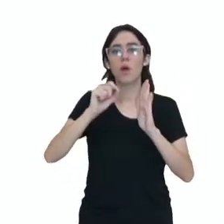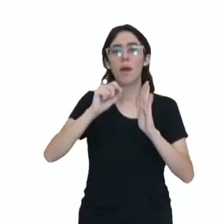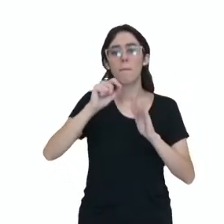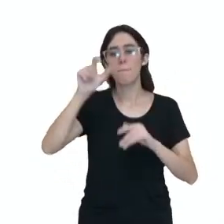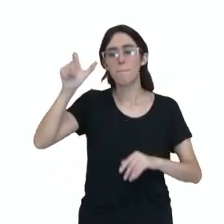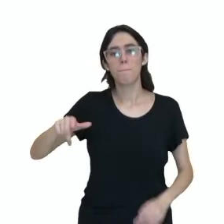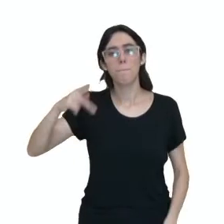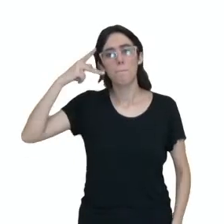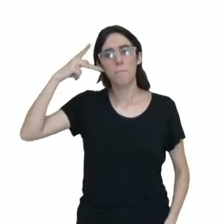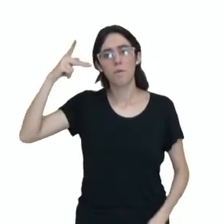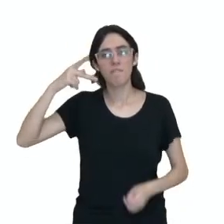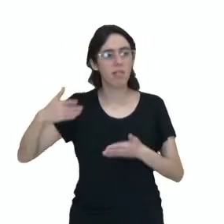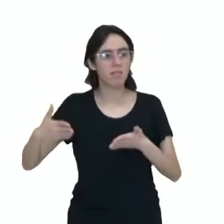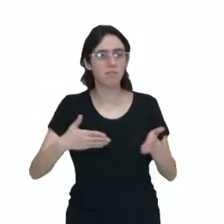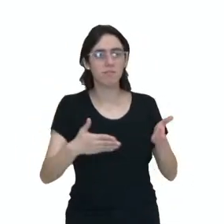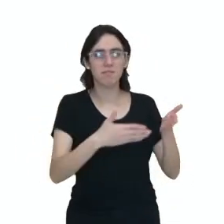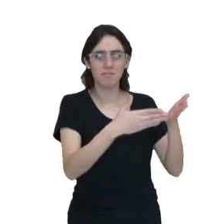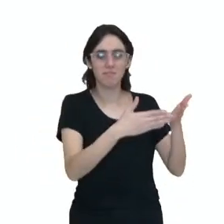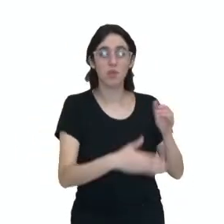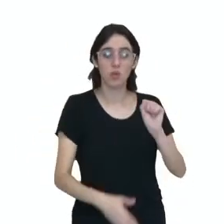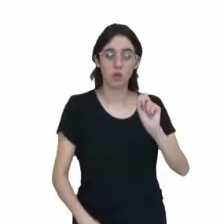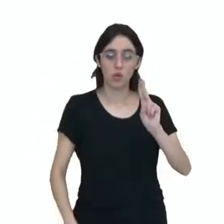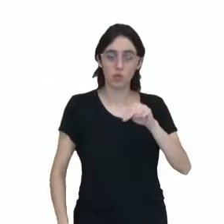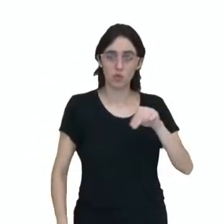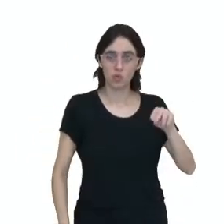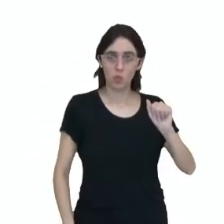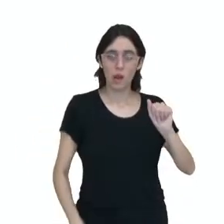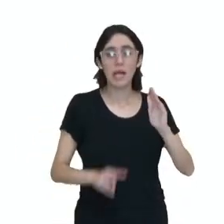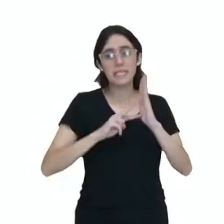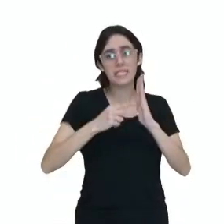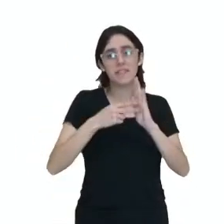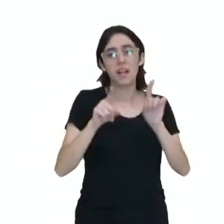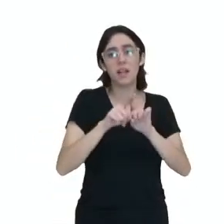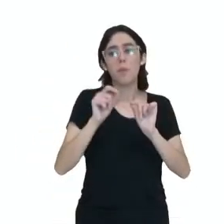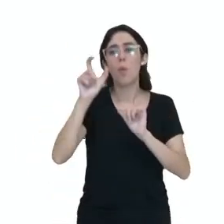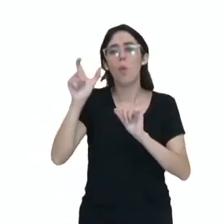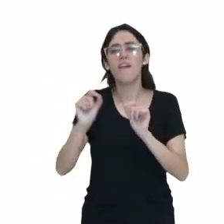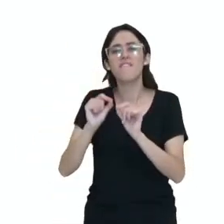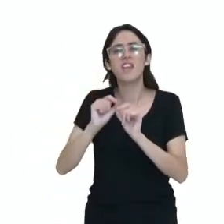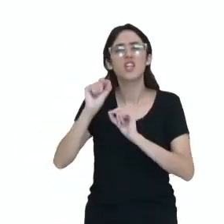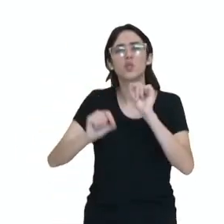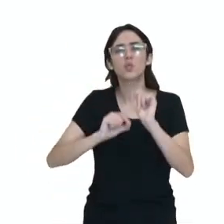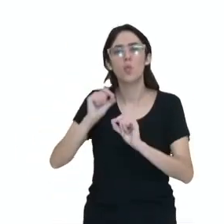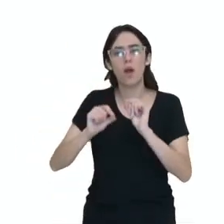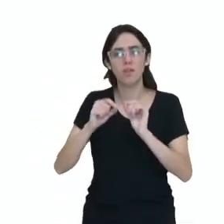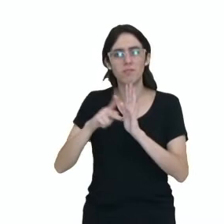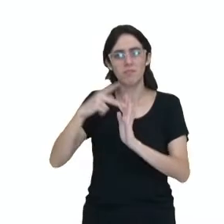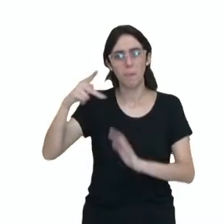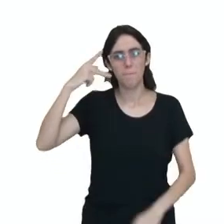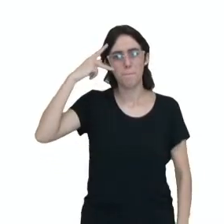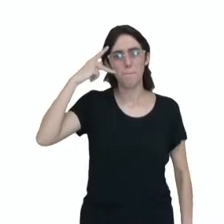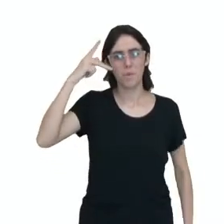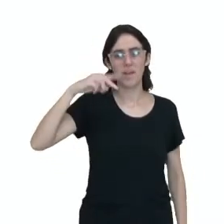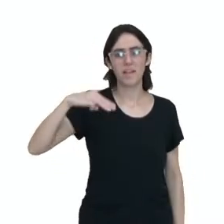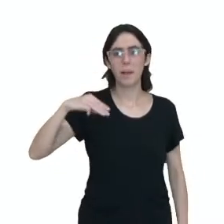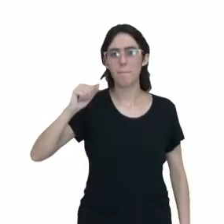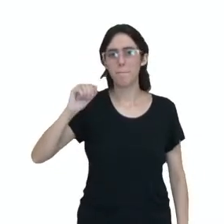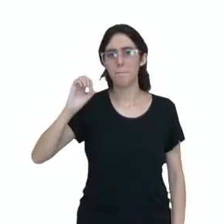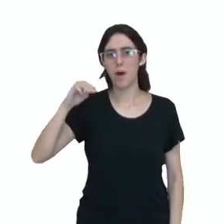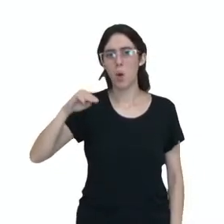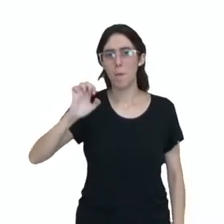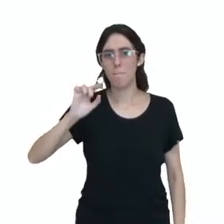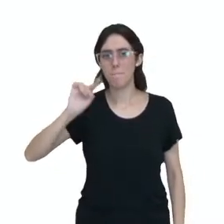A palavra Suna significa também os feitos, dizeres e aprovações do profeta Maomé. Então quer dizer que é uma fonte